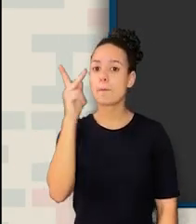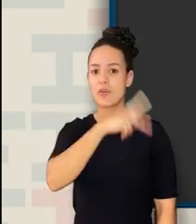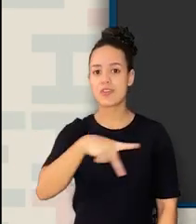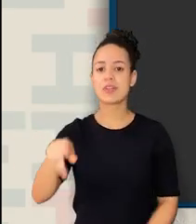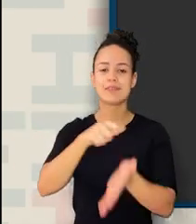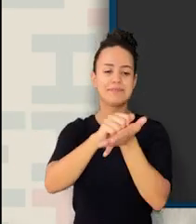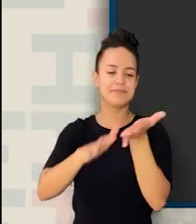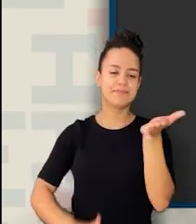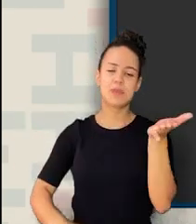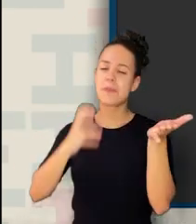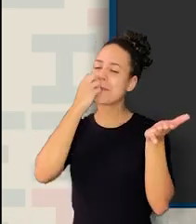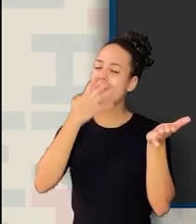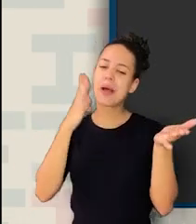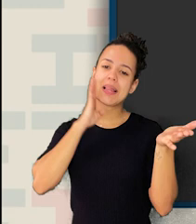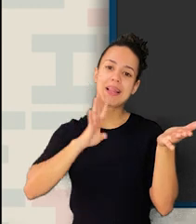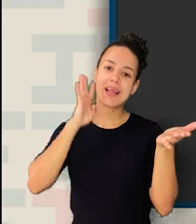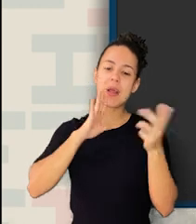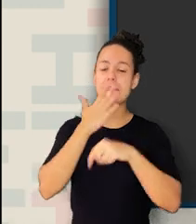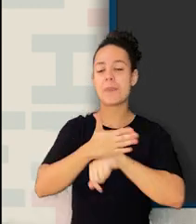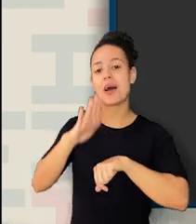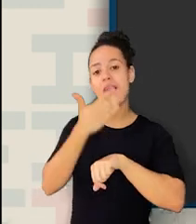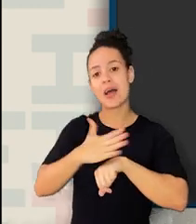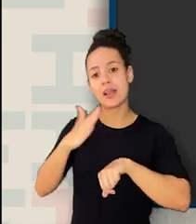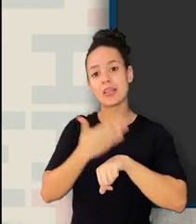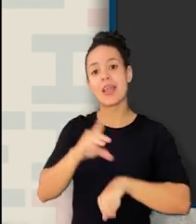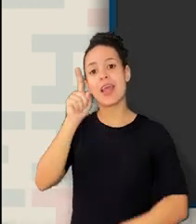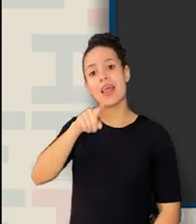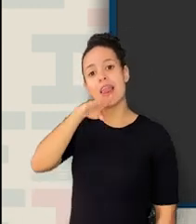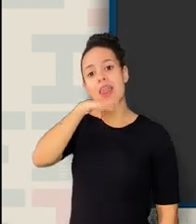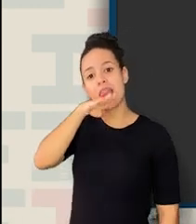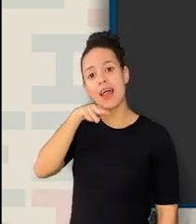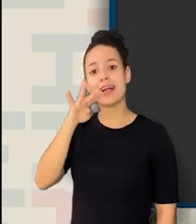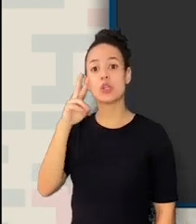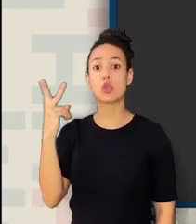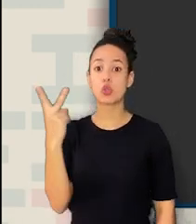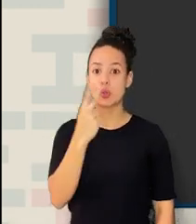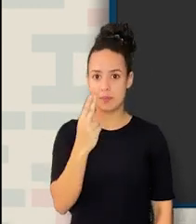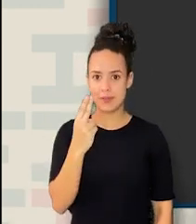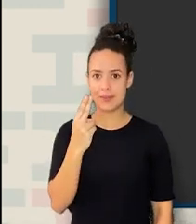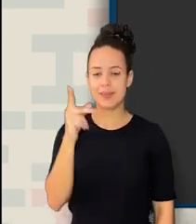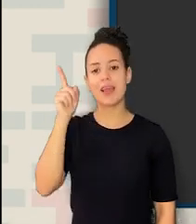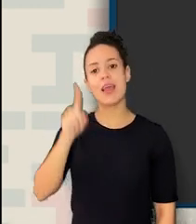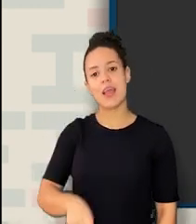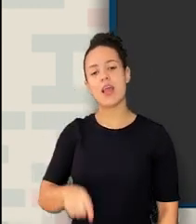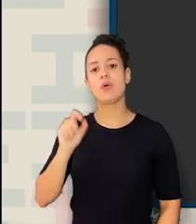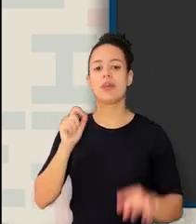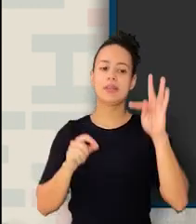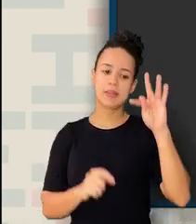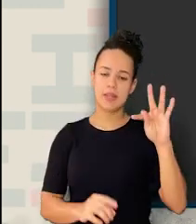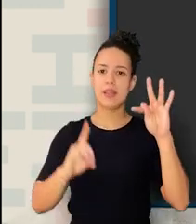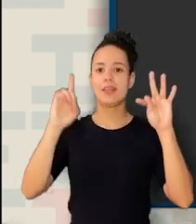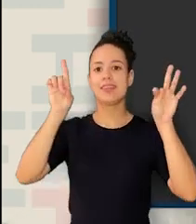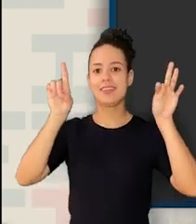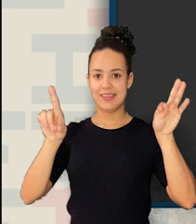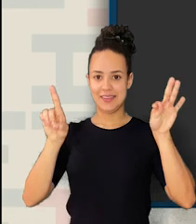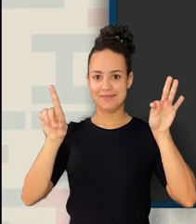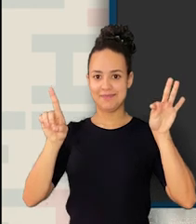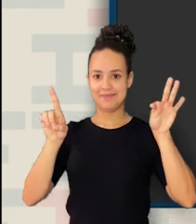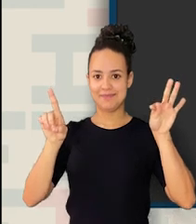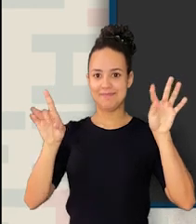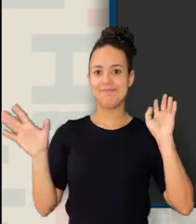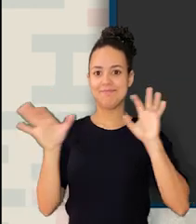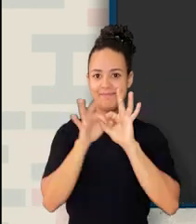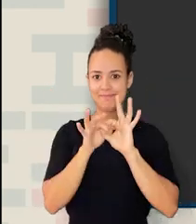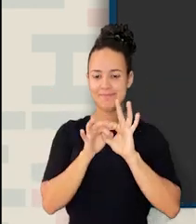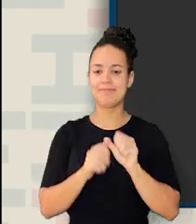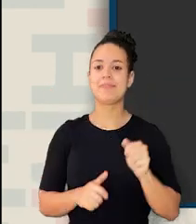exercício super legal para treinar essa articulação dupla, da combinação do T ou do D, com o